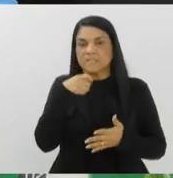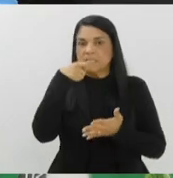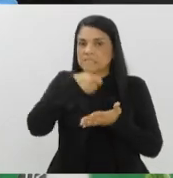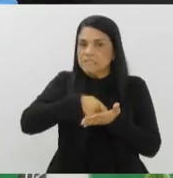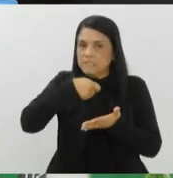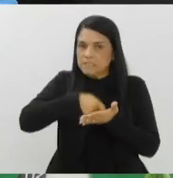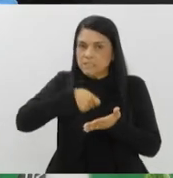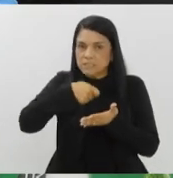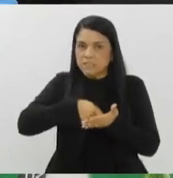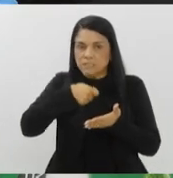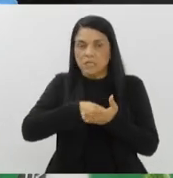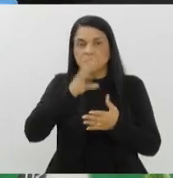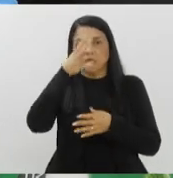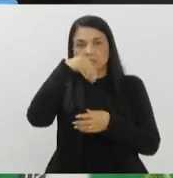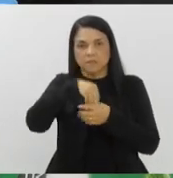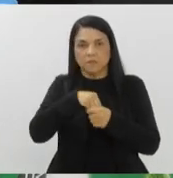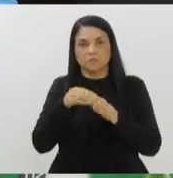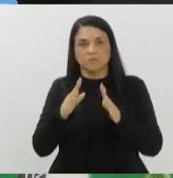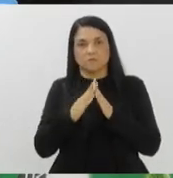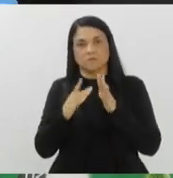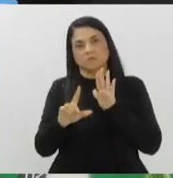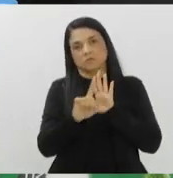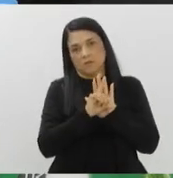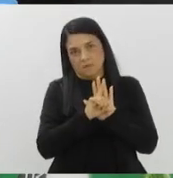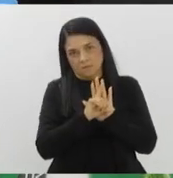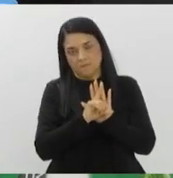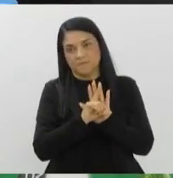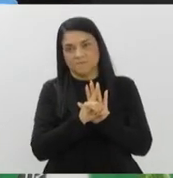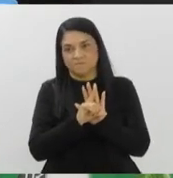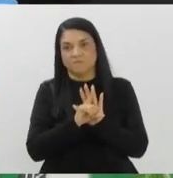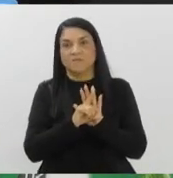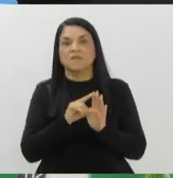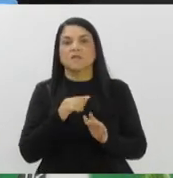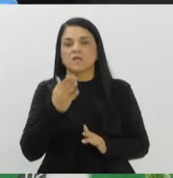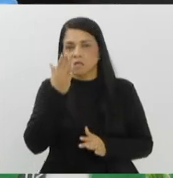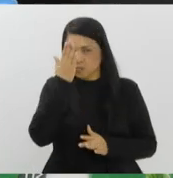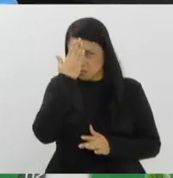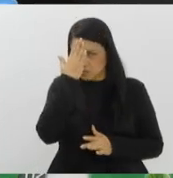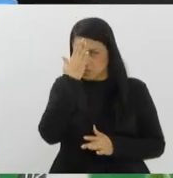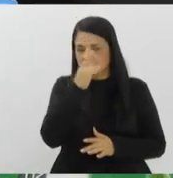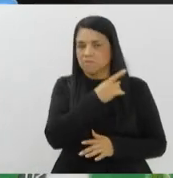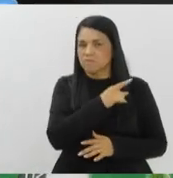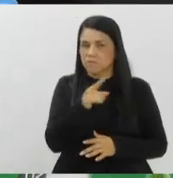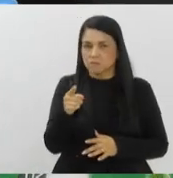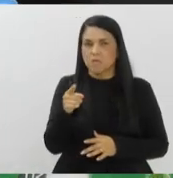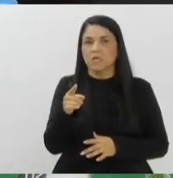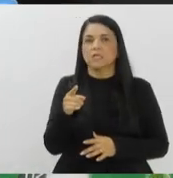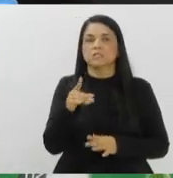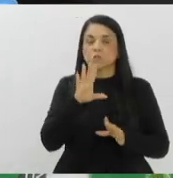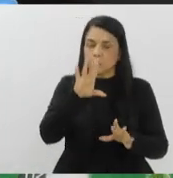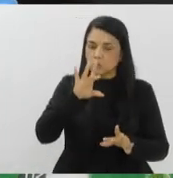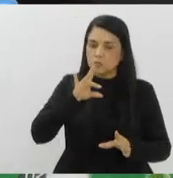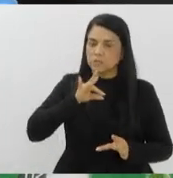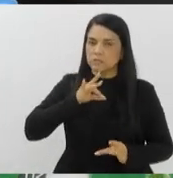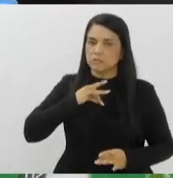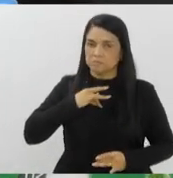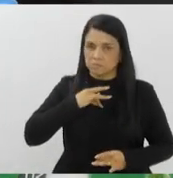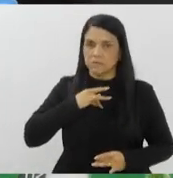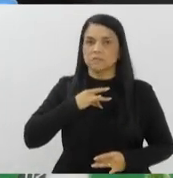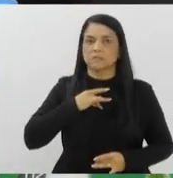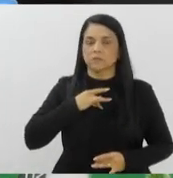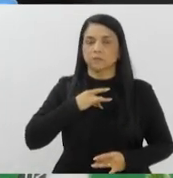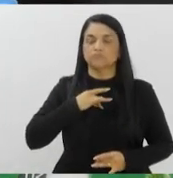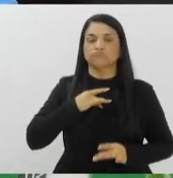insistência dentro dessas casas legislativas. E eu sei que vocês também são inspirações e também